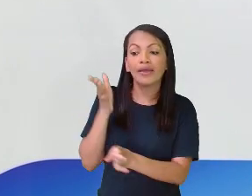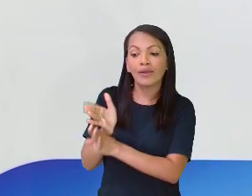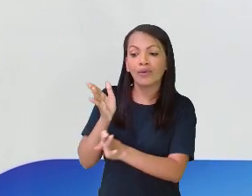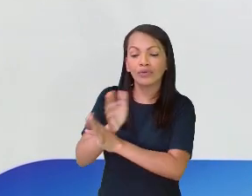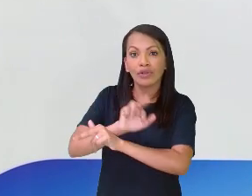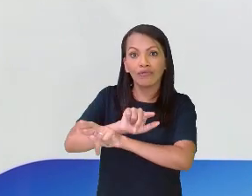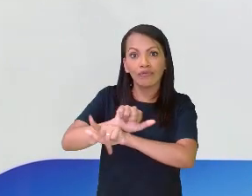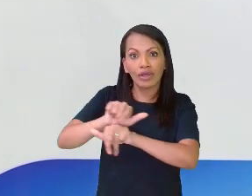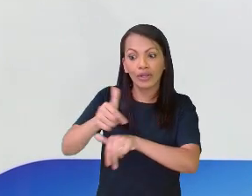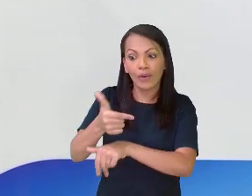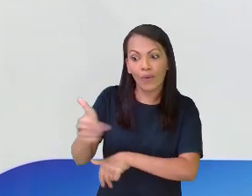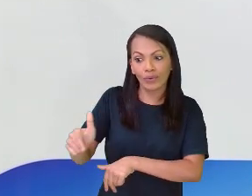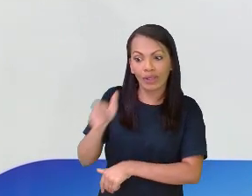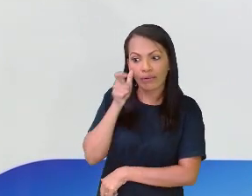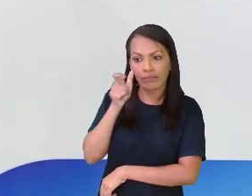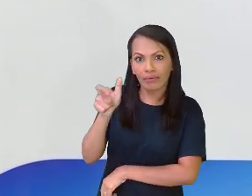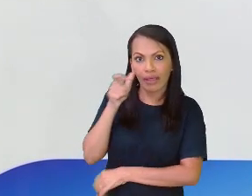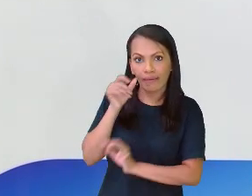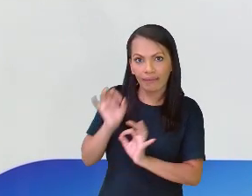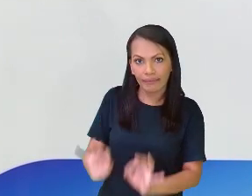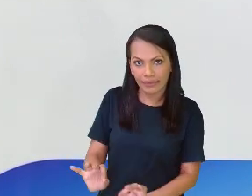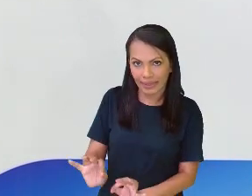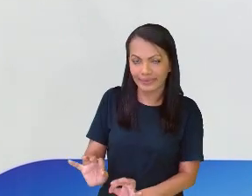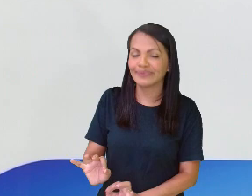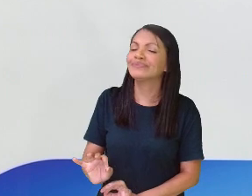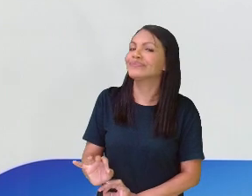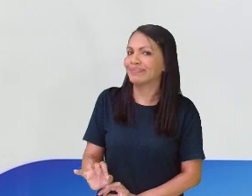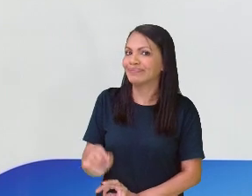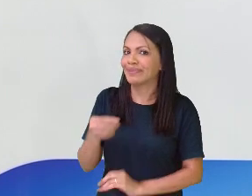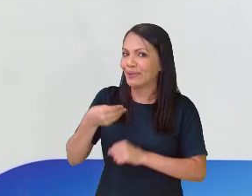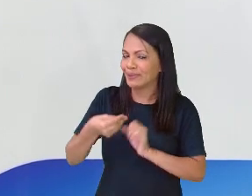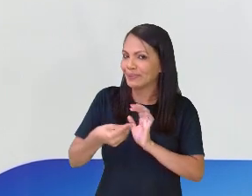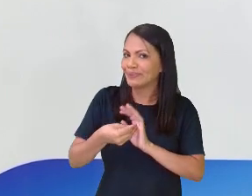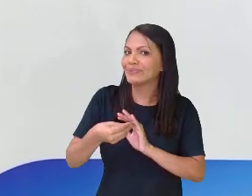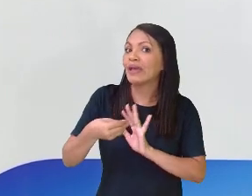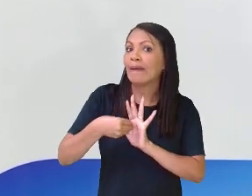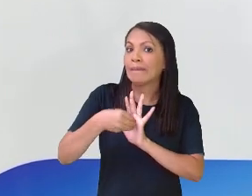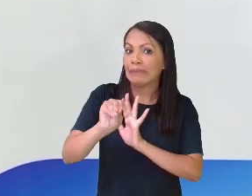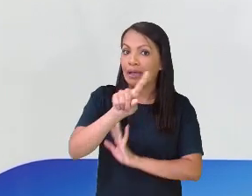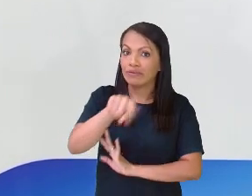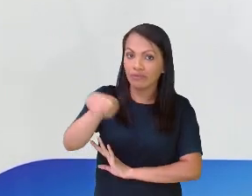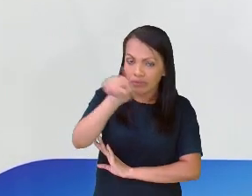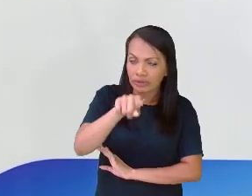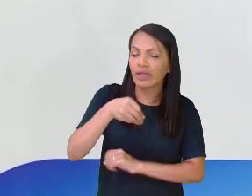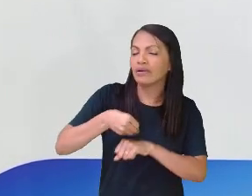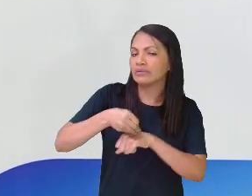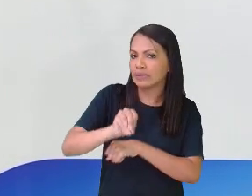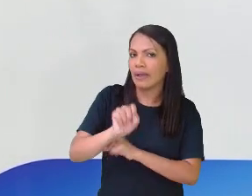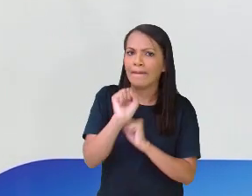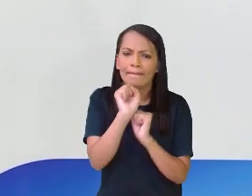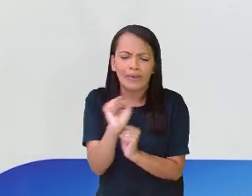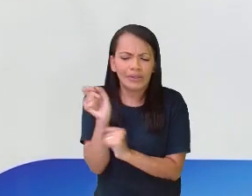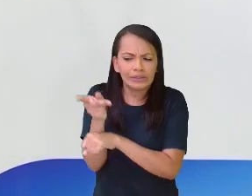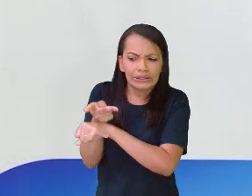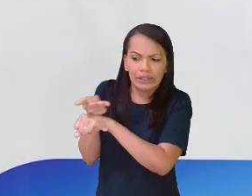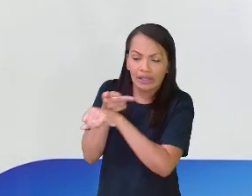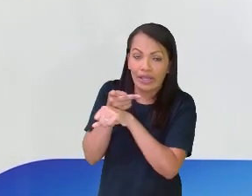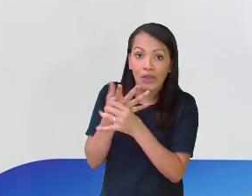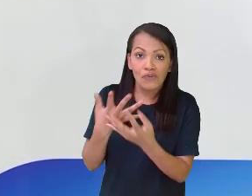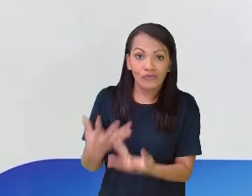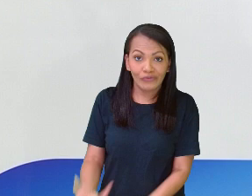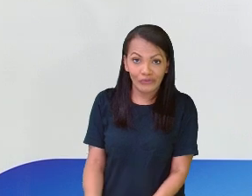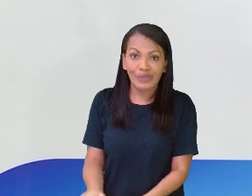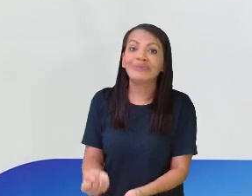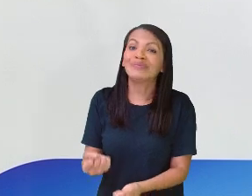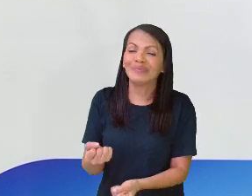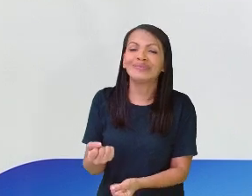outras bem interessantes. Tá certo, gente? Então, a dica é esta, procurem lá. E aí vamos falar sobre texto de